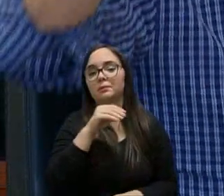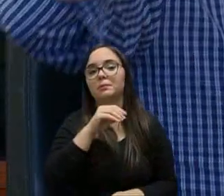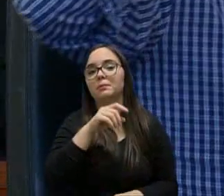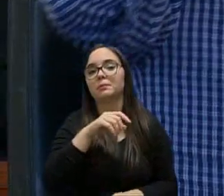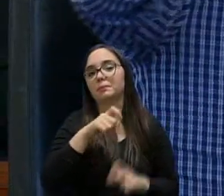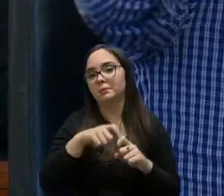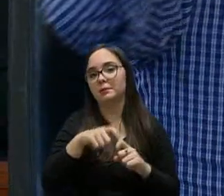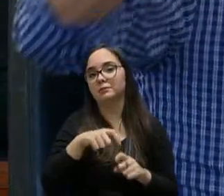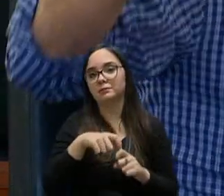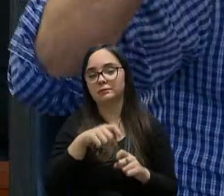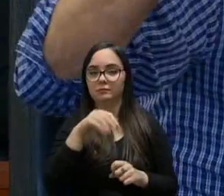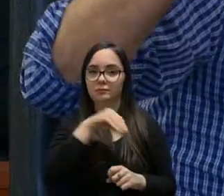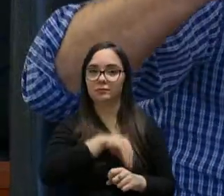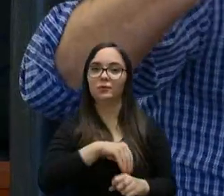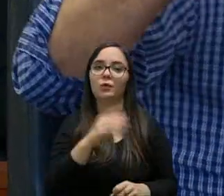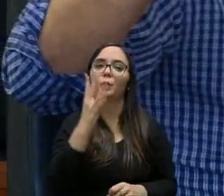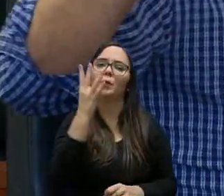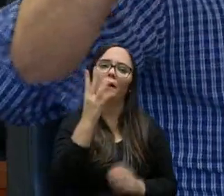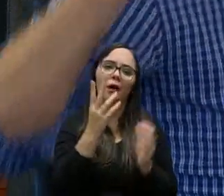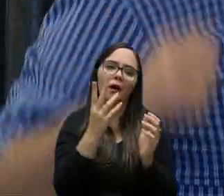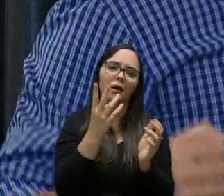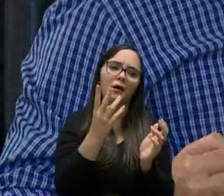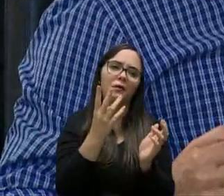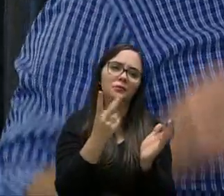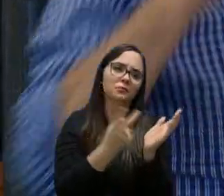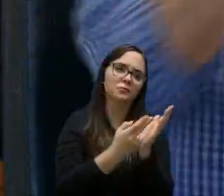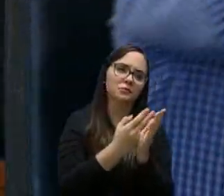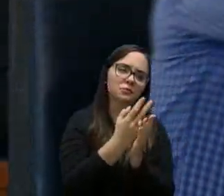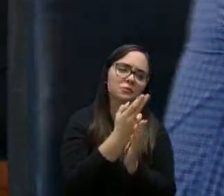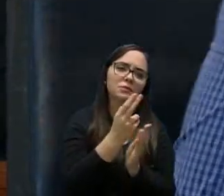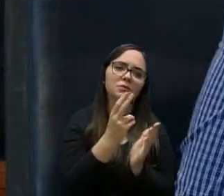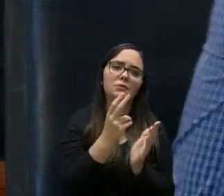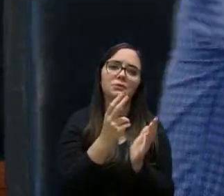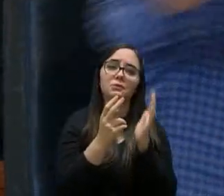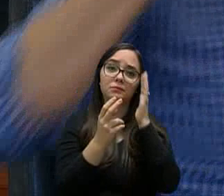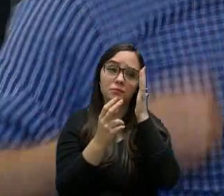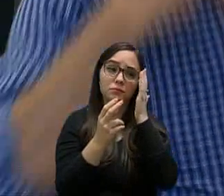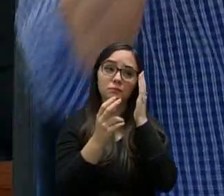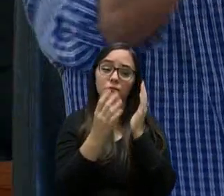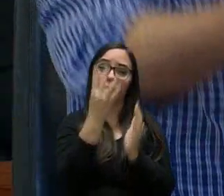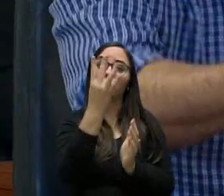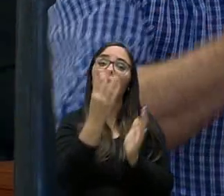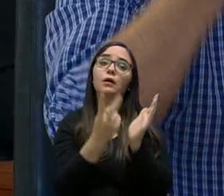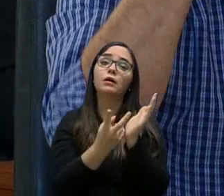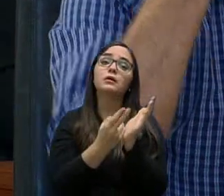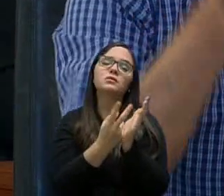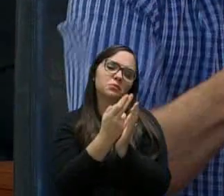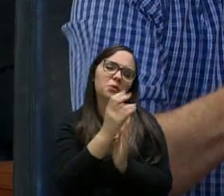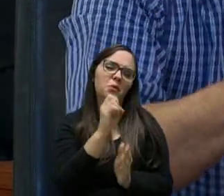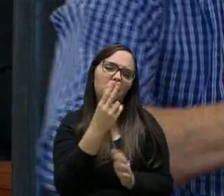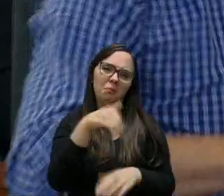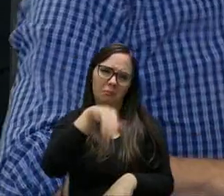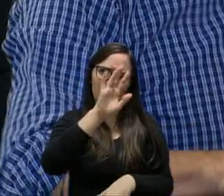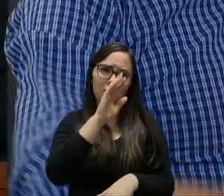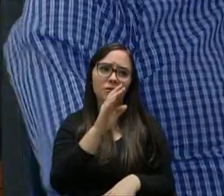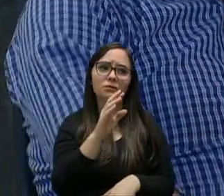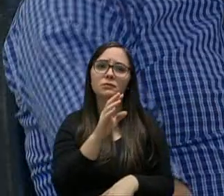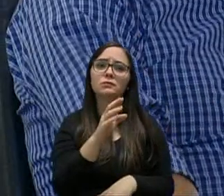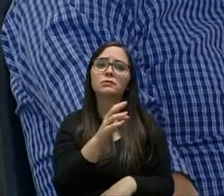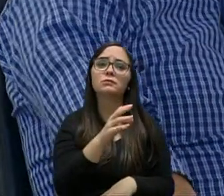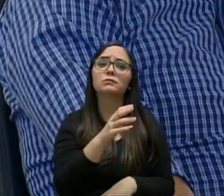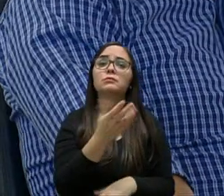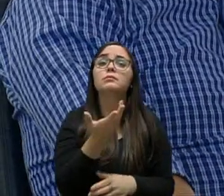a médica fizer quatro cirurgias faz muito mais por mês se for r$500 o salário dela quem paga o seguro é o segurado da